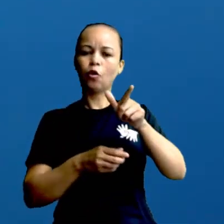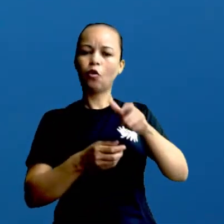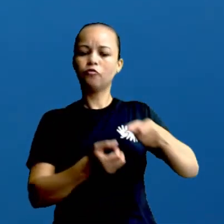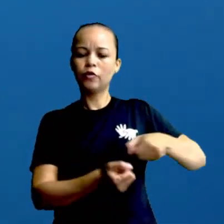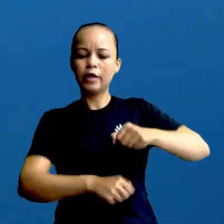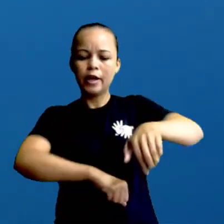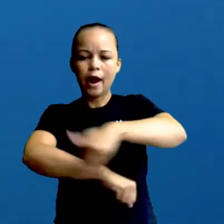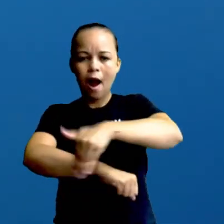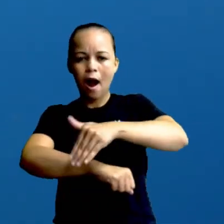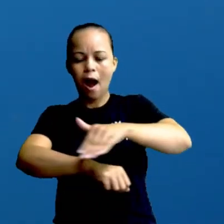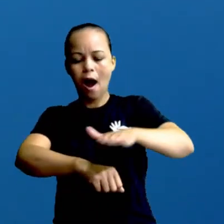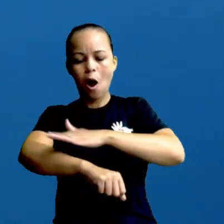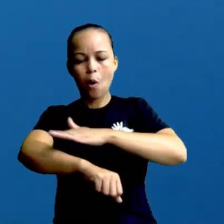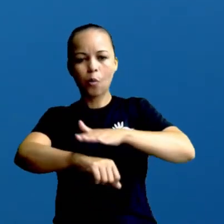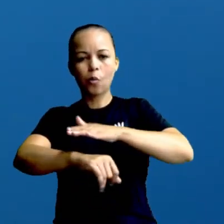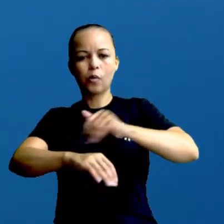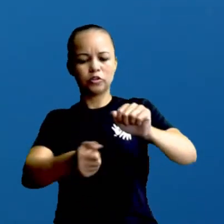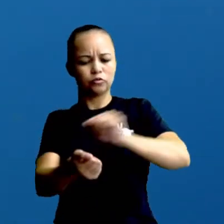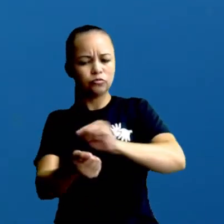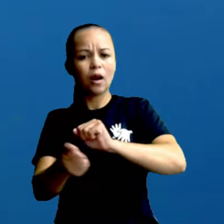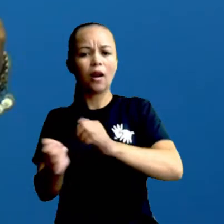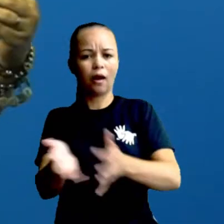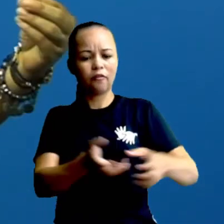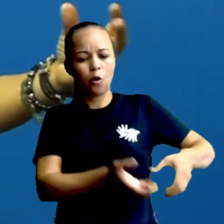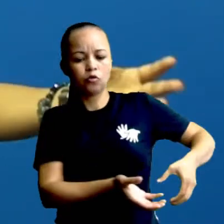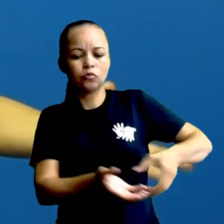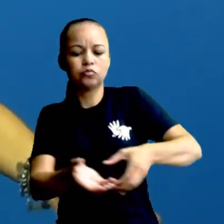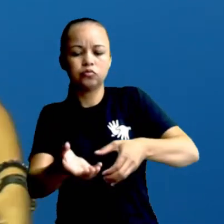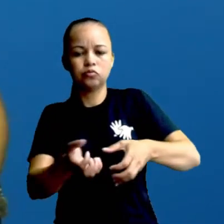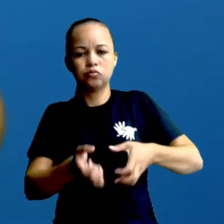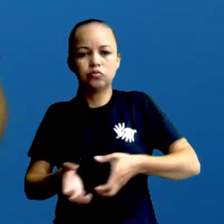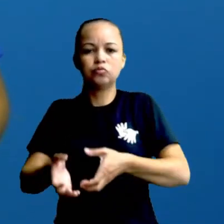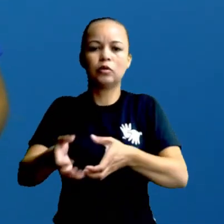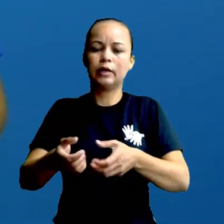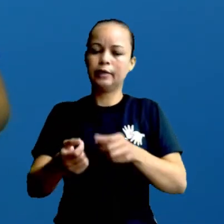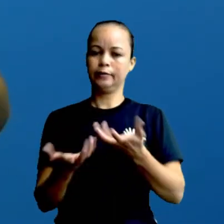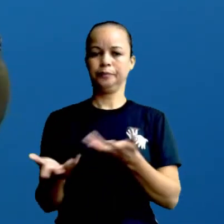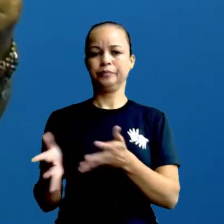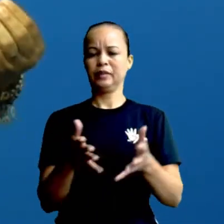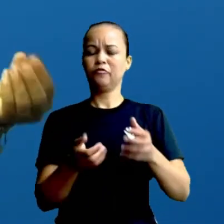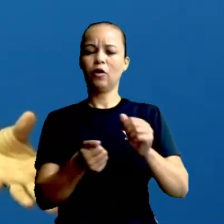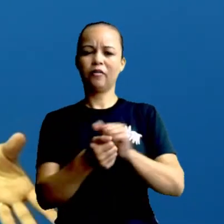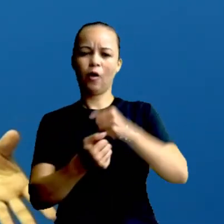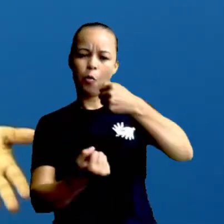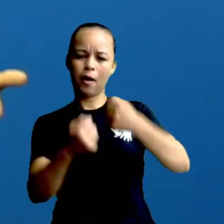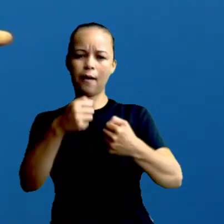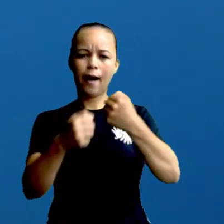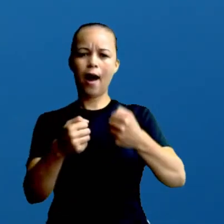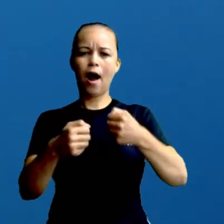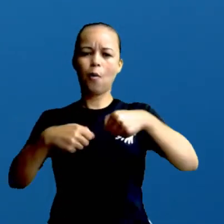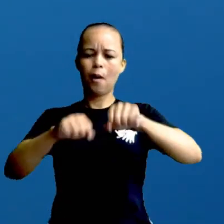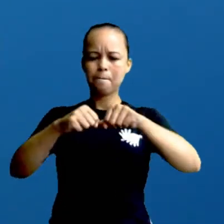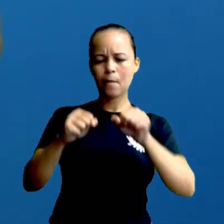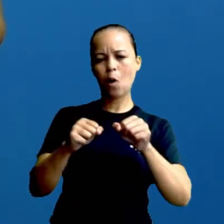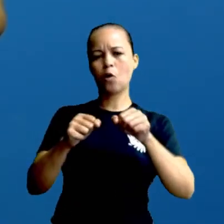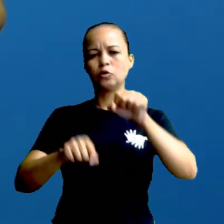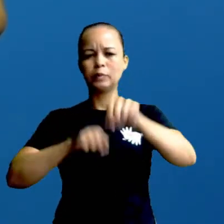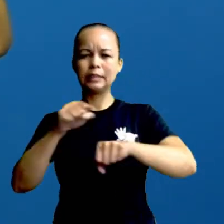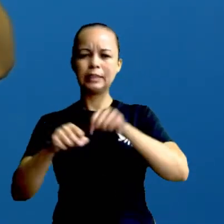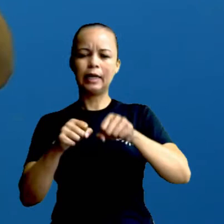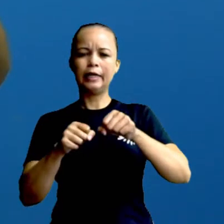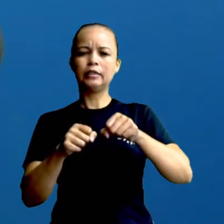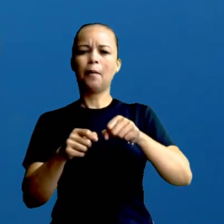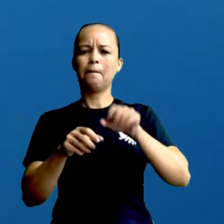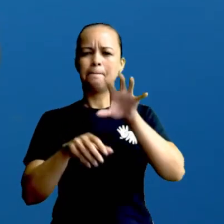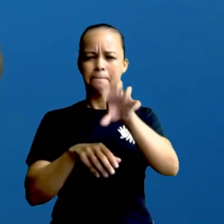Ter esse sentido da reutilização da água. Então, se você for lavar um carro, for lavar uma moto, for lavar uma bicicleta, nunca pegar a mangueira